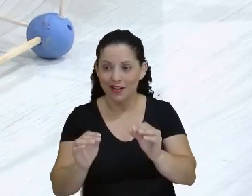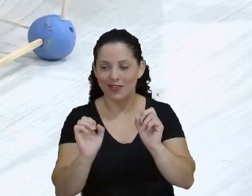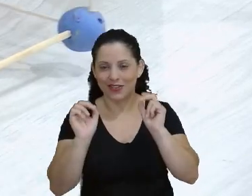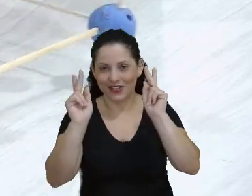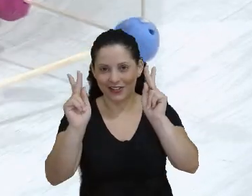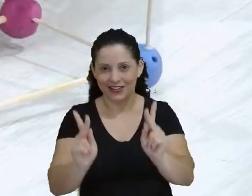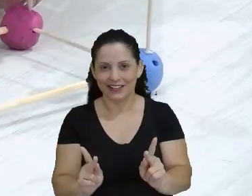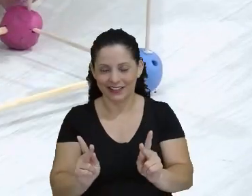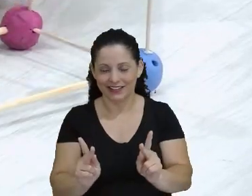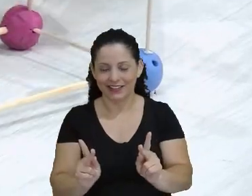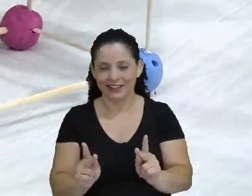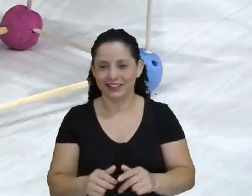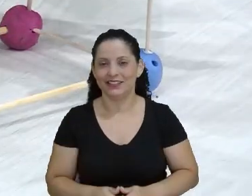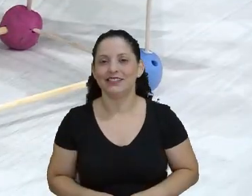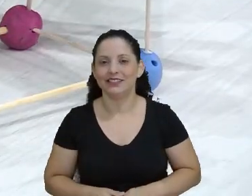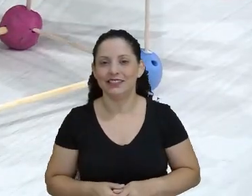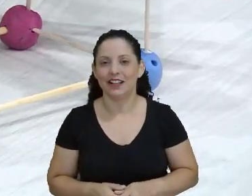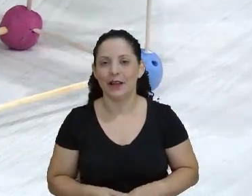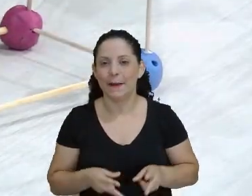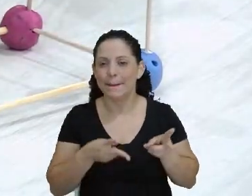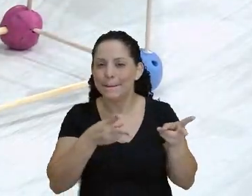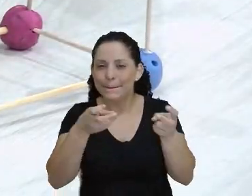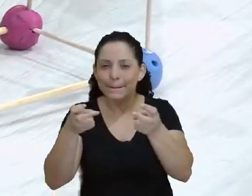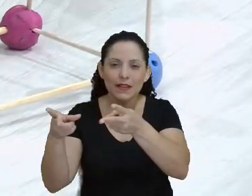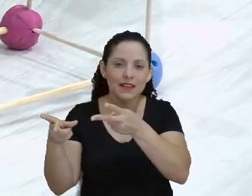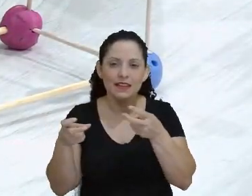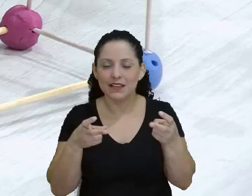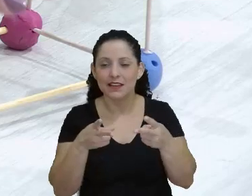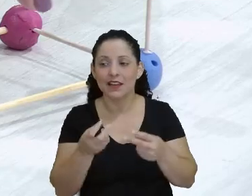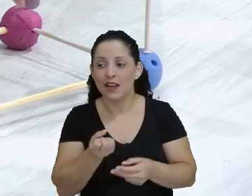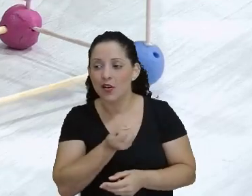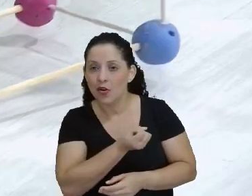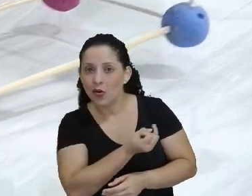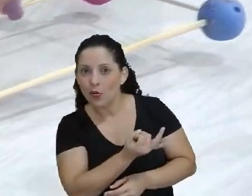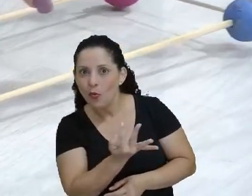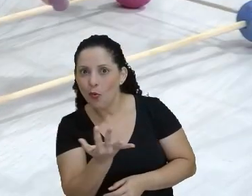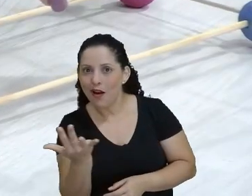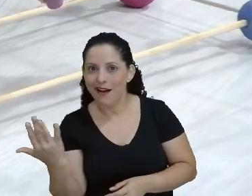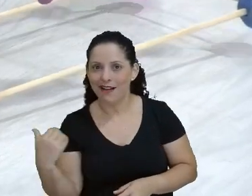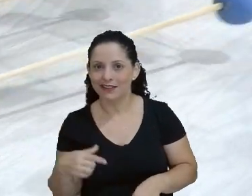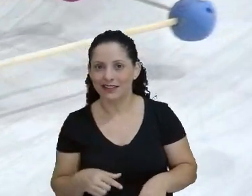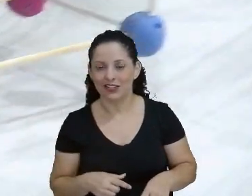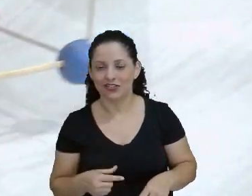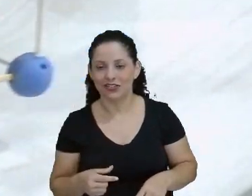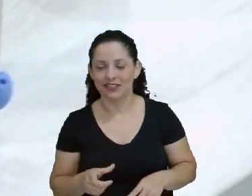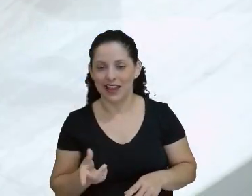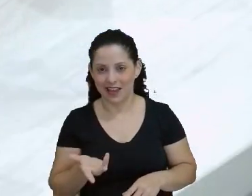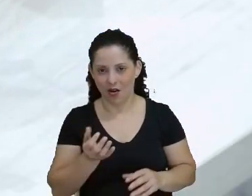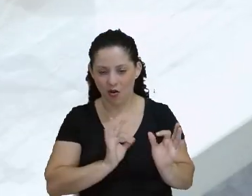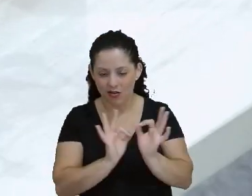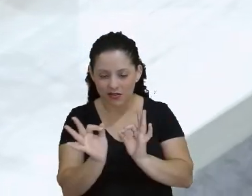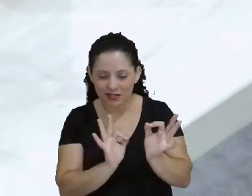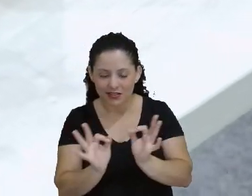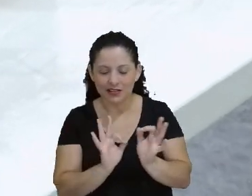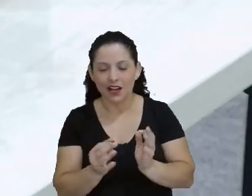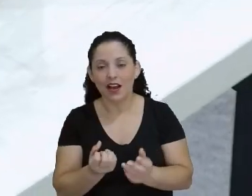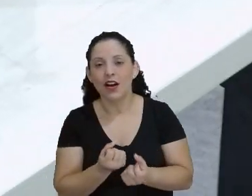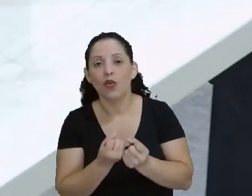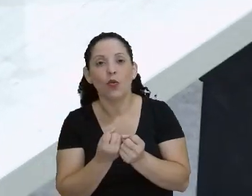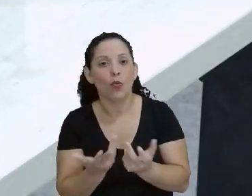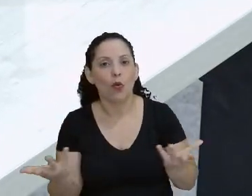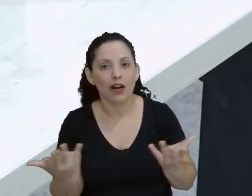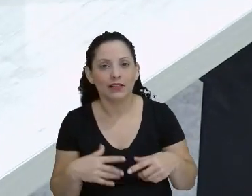Finalizado. Percebam quantas bolinhas eu consegui. Deixa eu puxar mais para cá. Não, mais para cá, né? Pronto, agora.